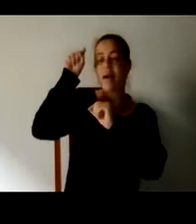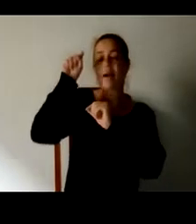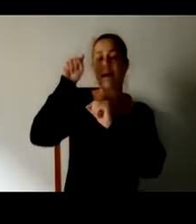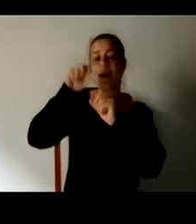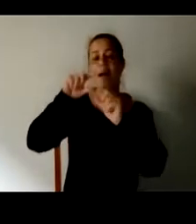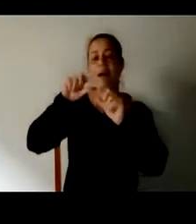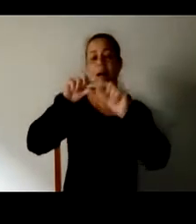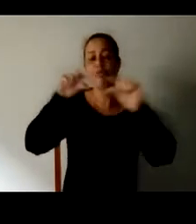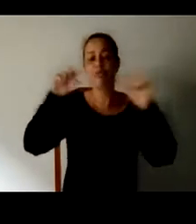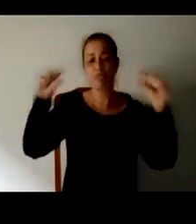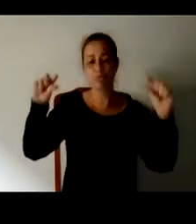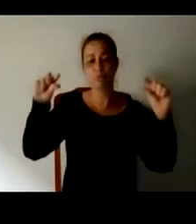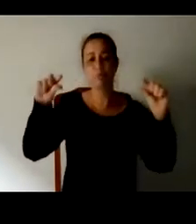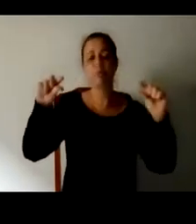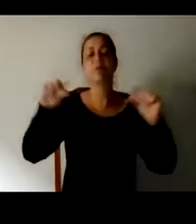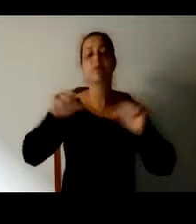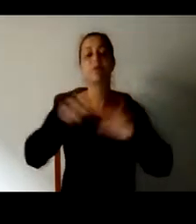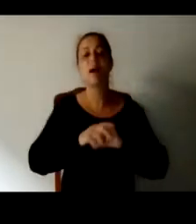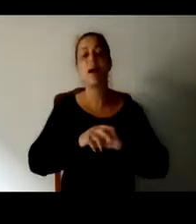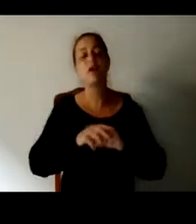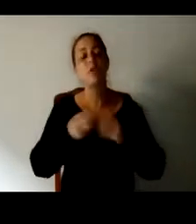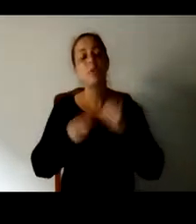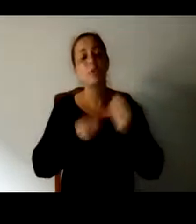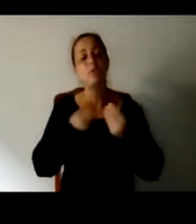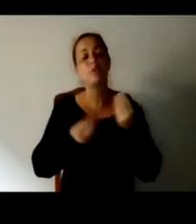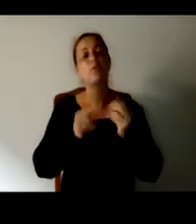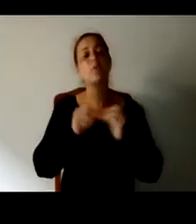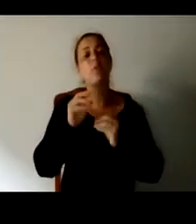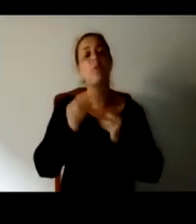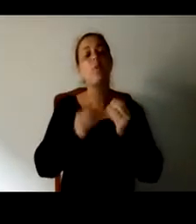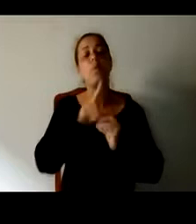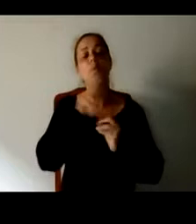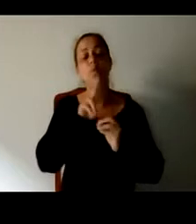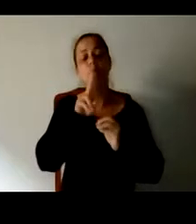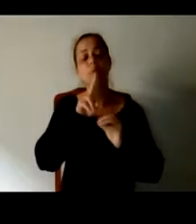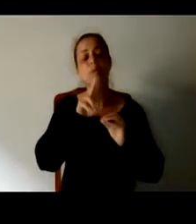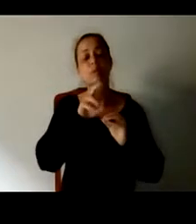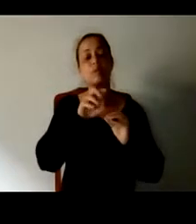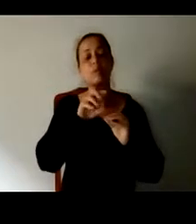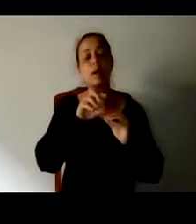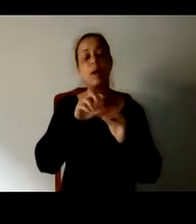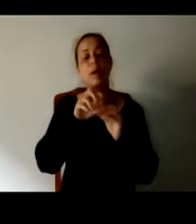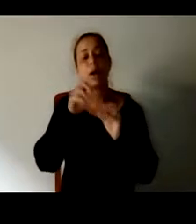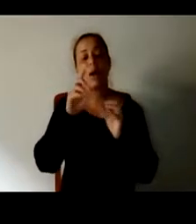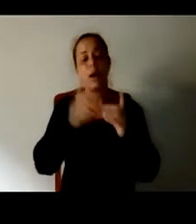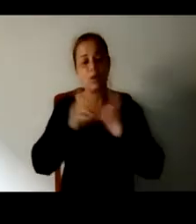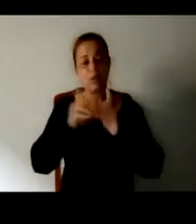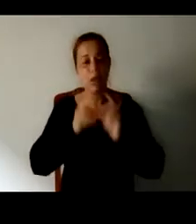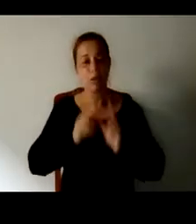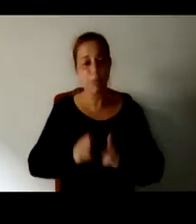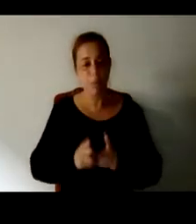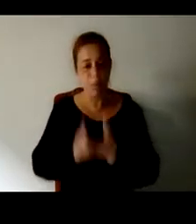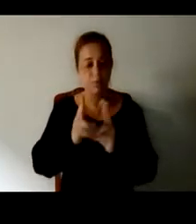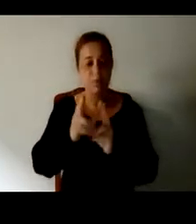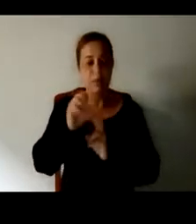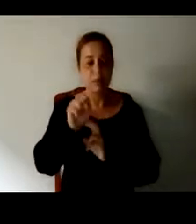né? Que fala sobre a sequência didática, mas aqui nessas marcações eu também já